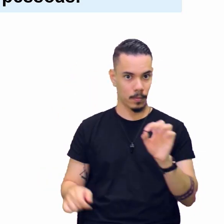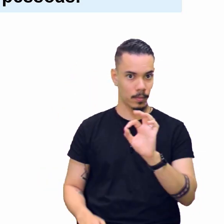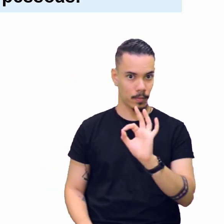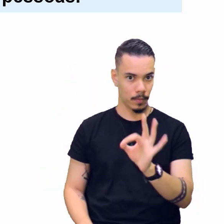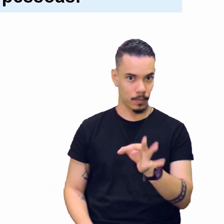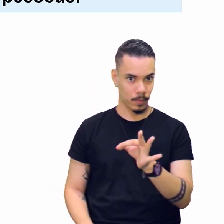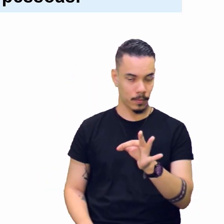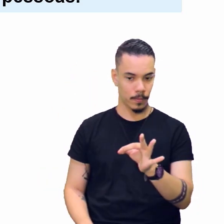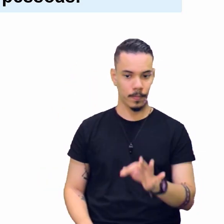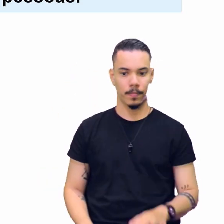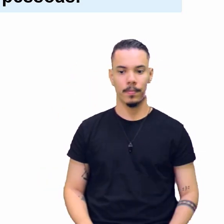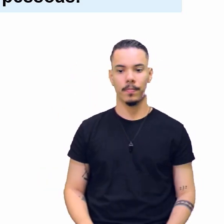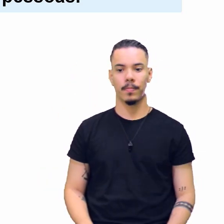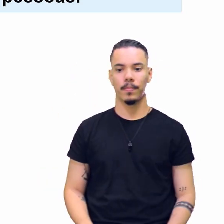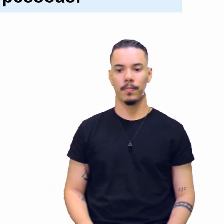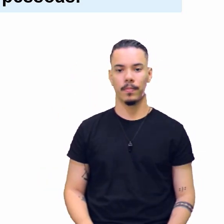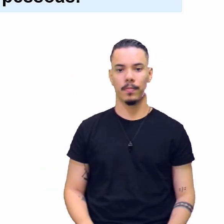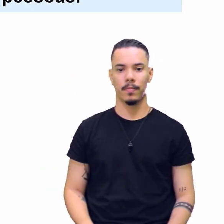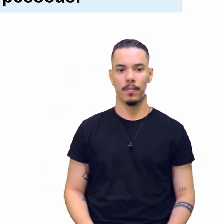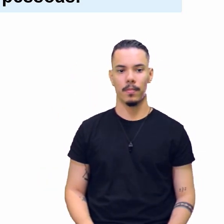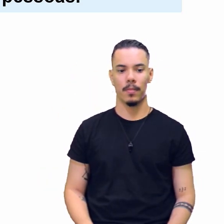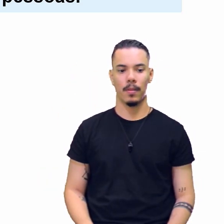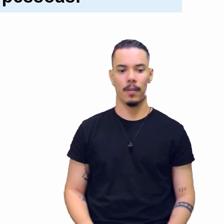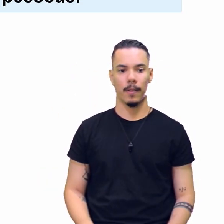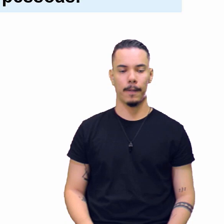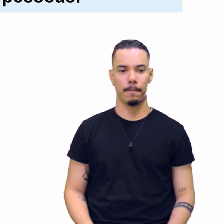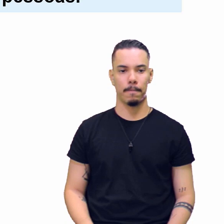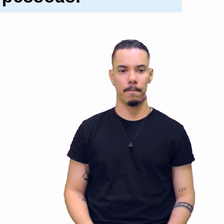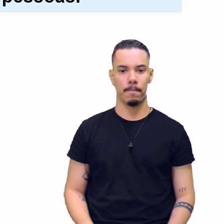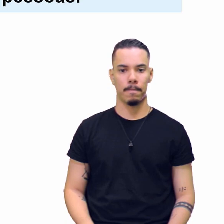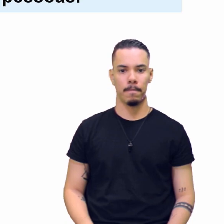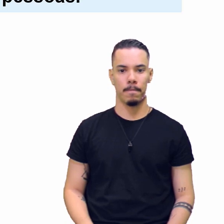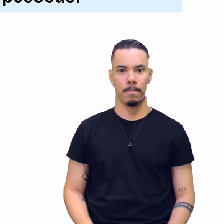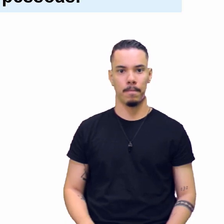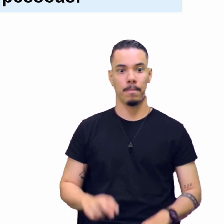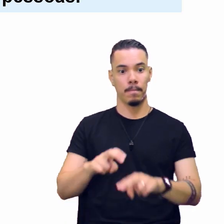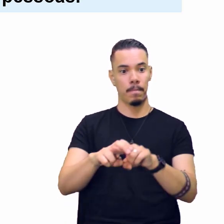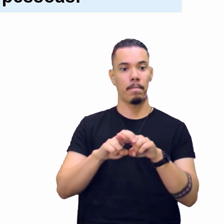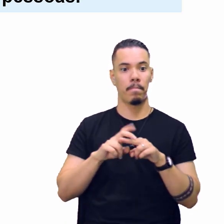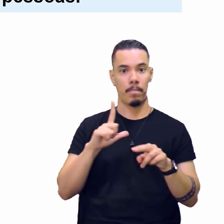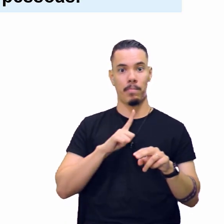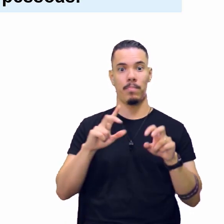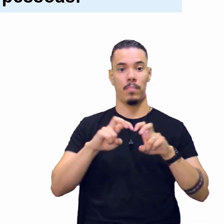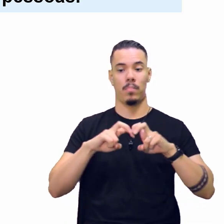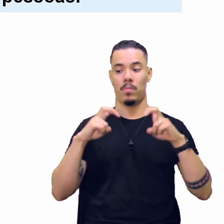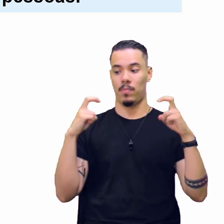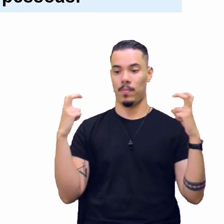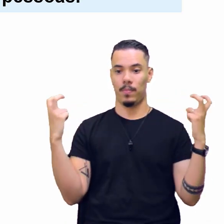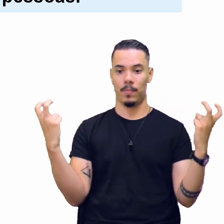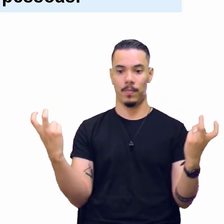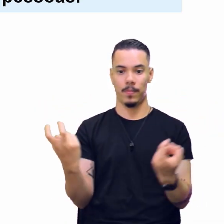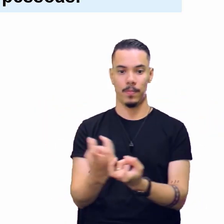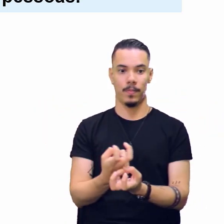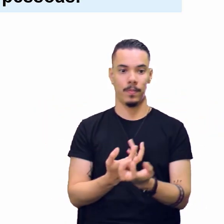certo? Então aqui, ó, aqui tá numa roda, né? Vamos dizer